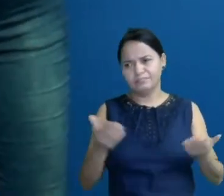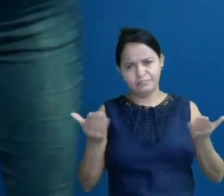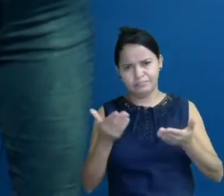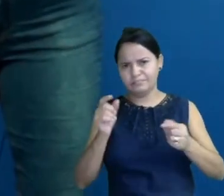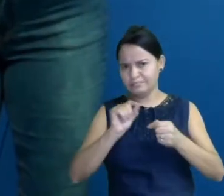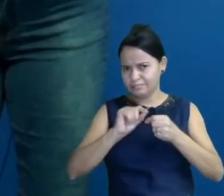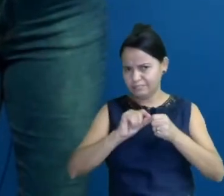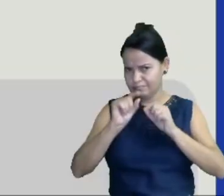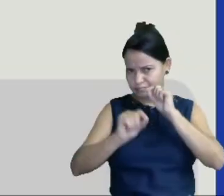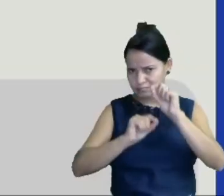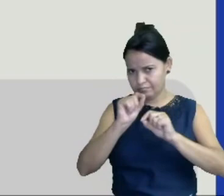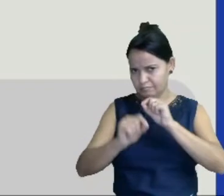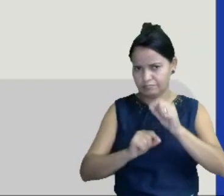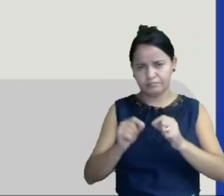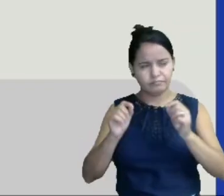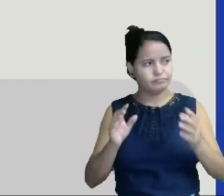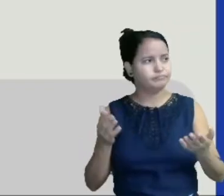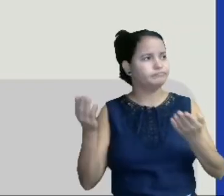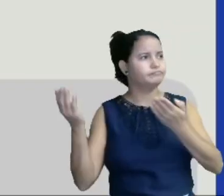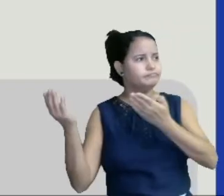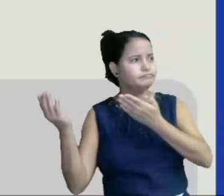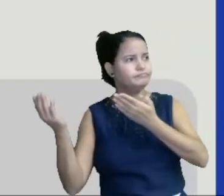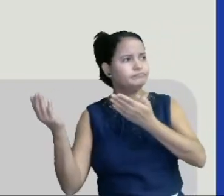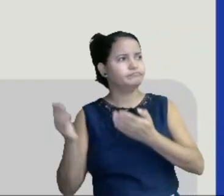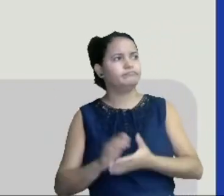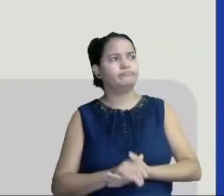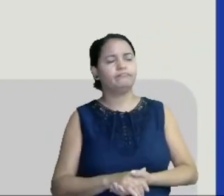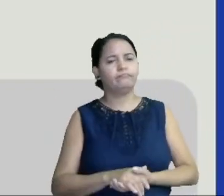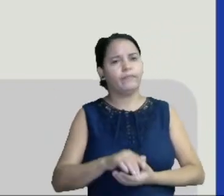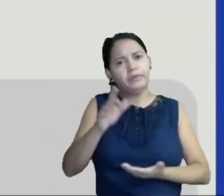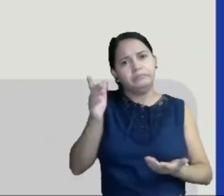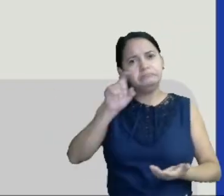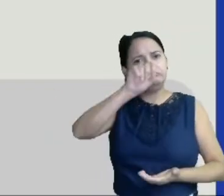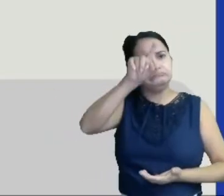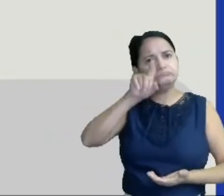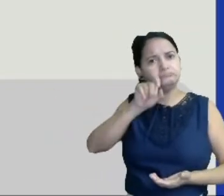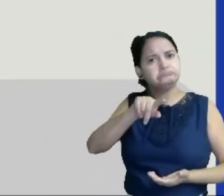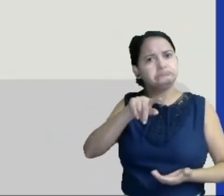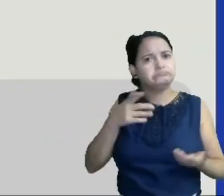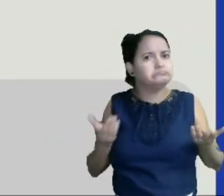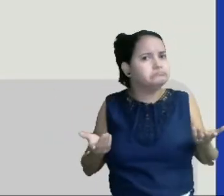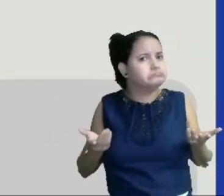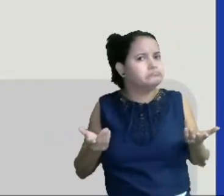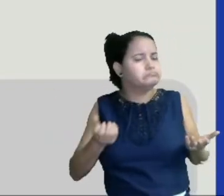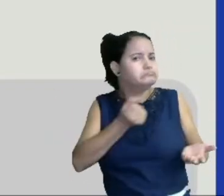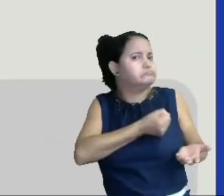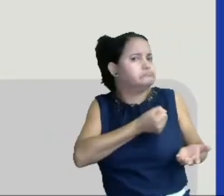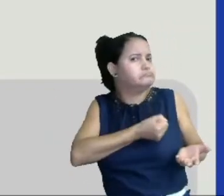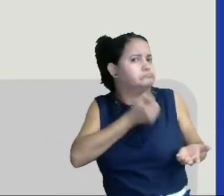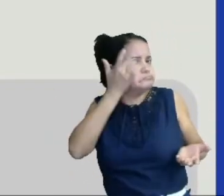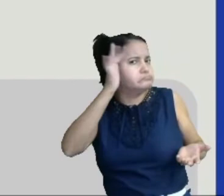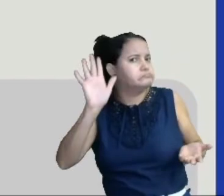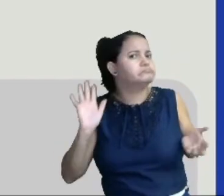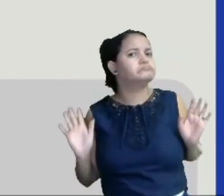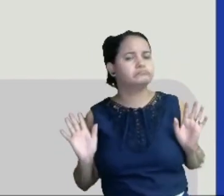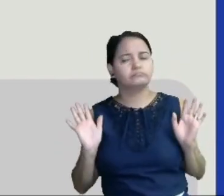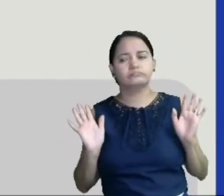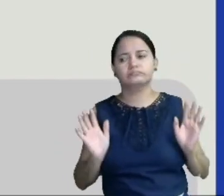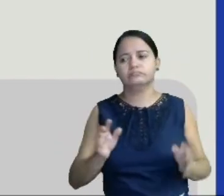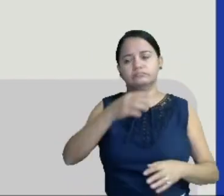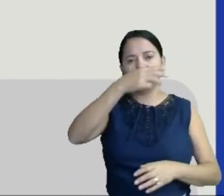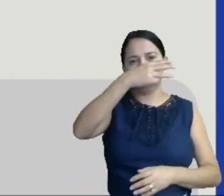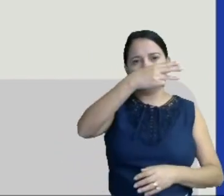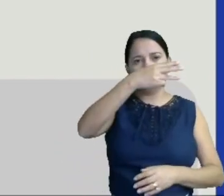pode fazer aí vamos prestar atenção né botei uma interrogação que eu não sei qual é o número mas eu quero descobrir Então veja eu tenho